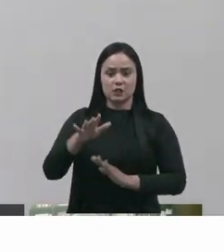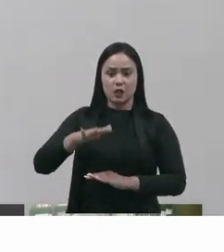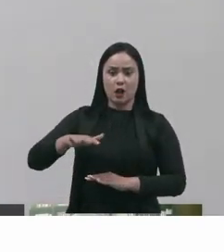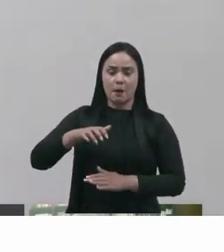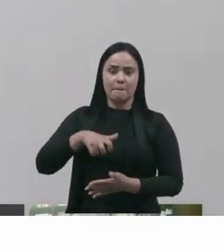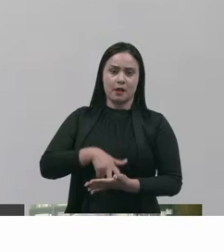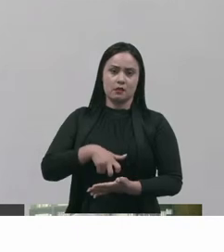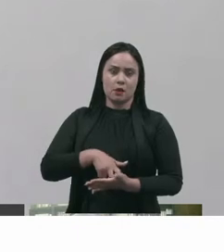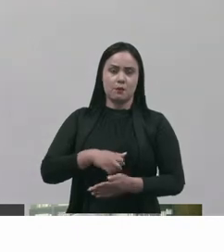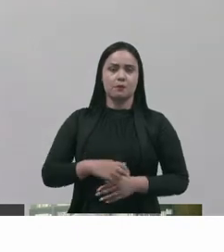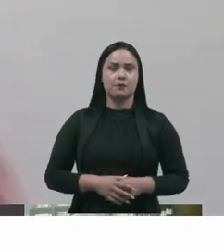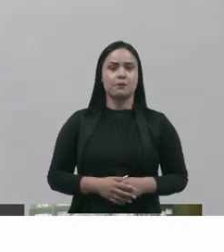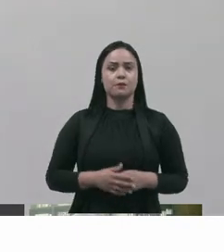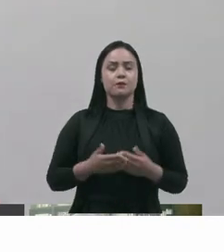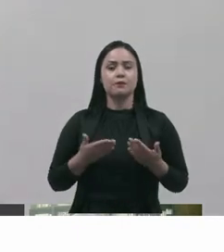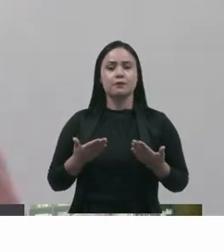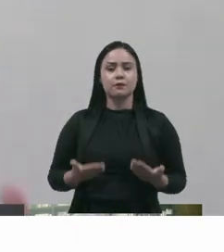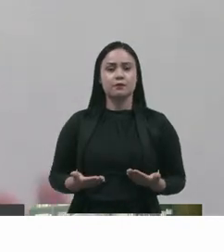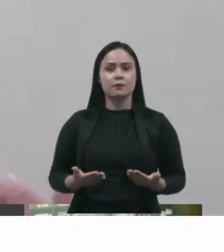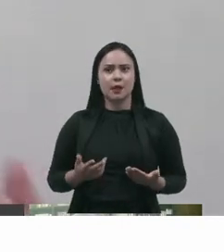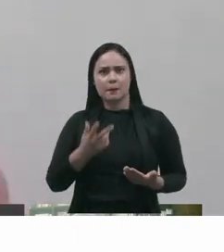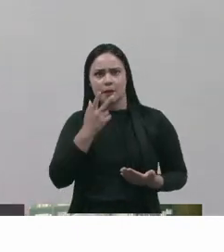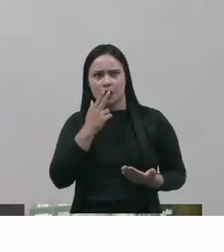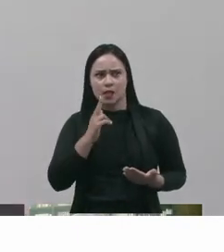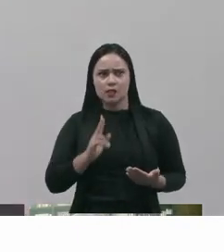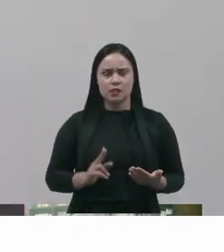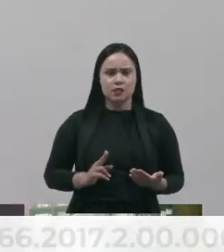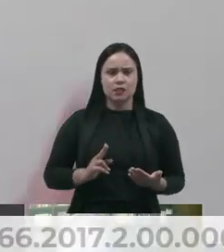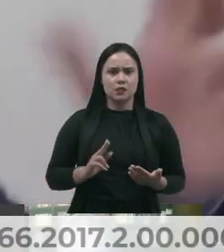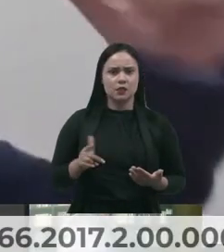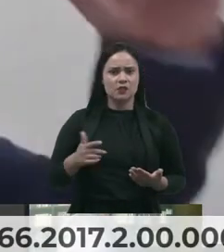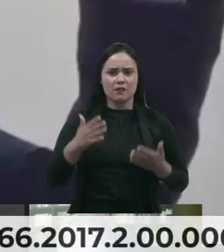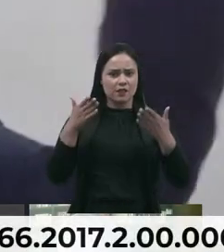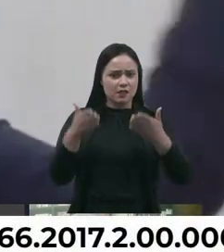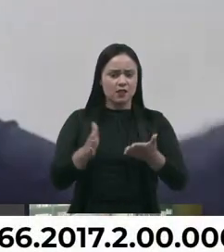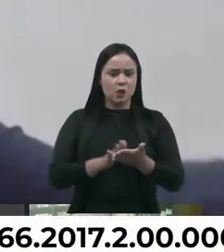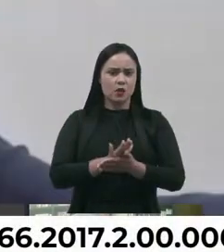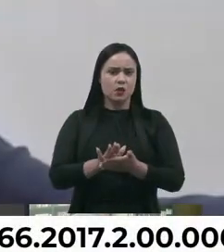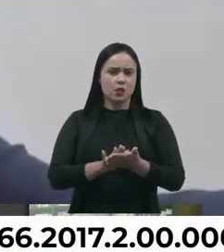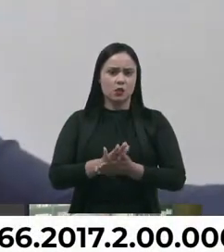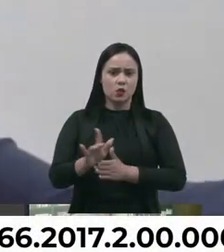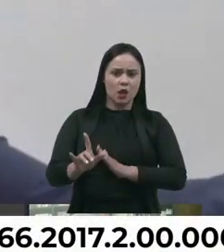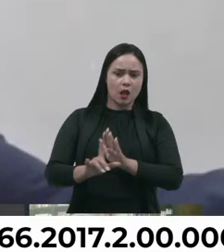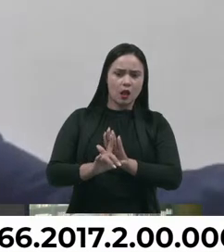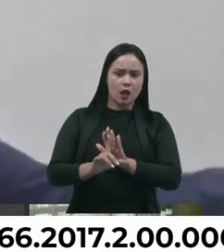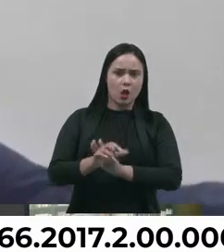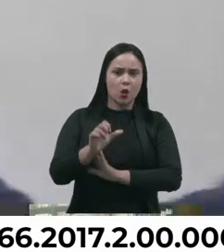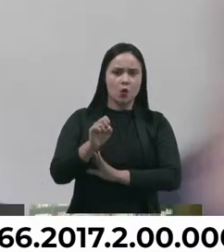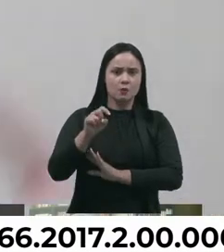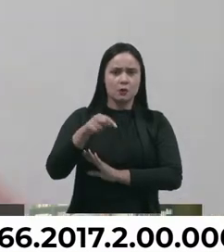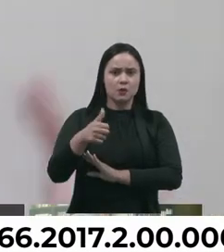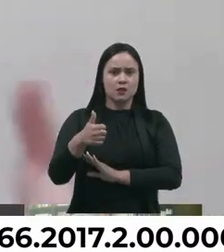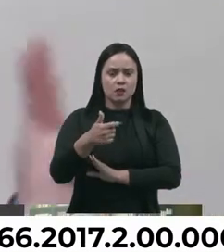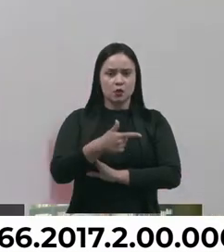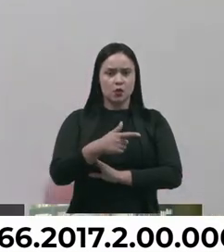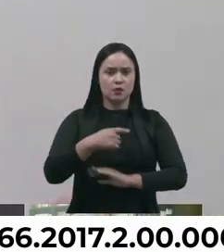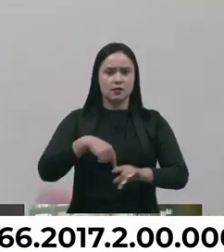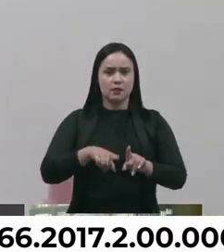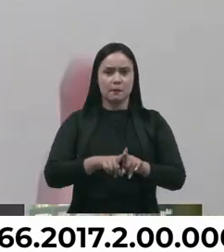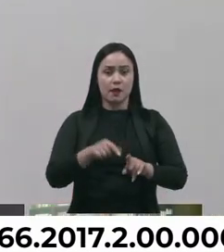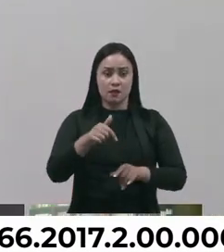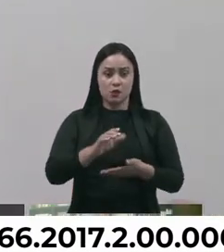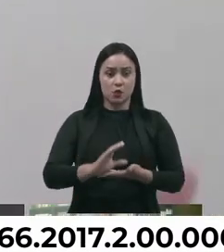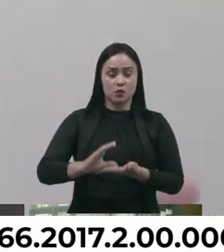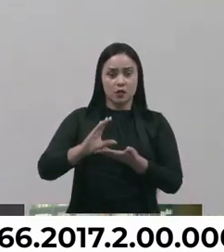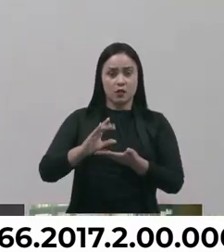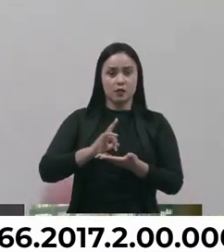penal. Então, isso me parece que não foi a intenção nem do legislador na 8.112 e nem a desse conselho